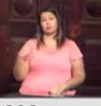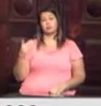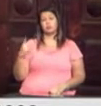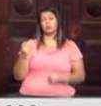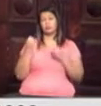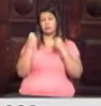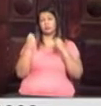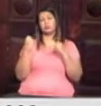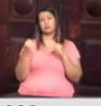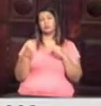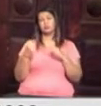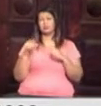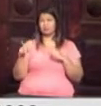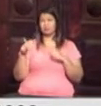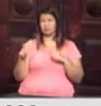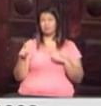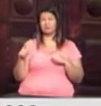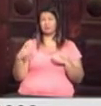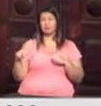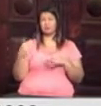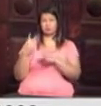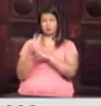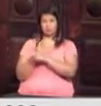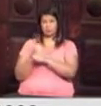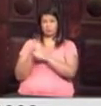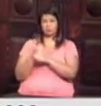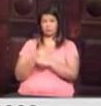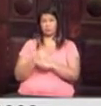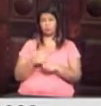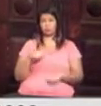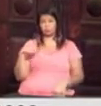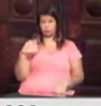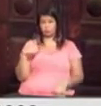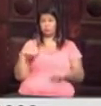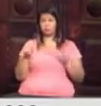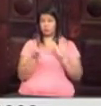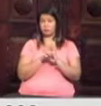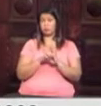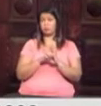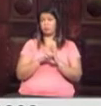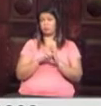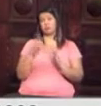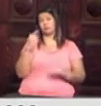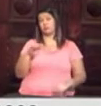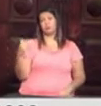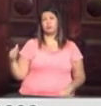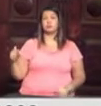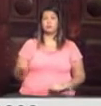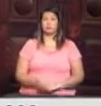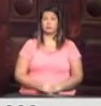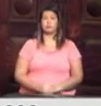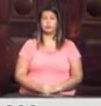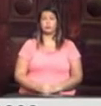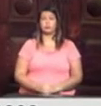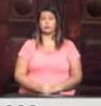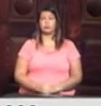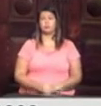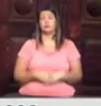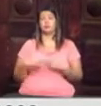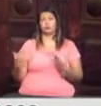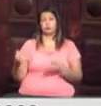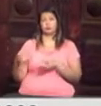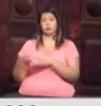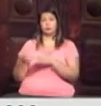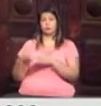no Tribunal de Contas, eu acho fora de questão, porque o Poder Executivo não tem legitimidade para isso. Que os